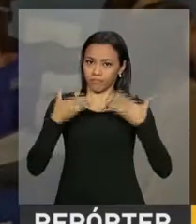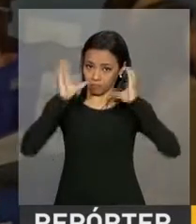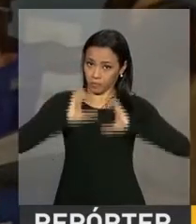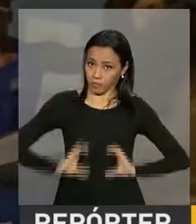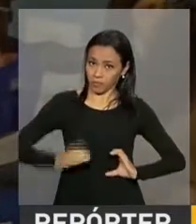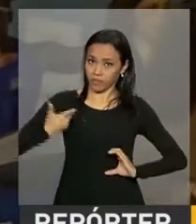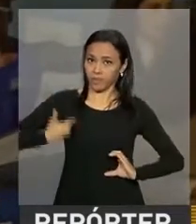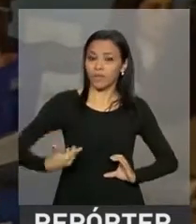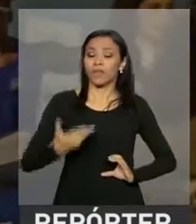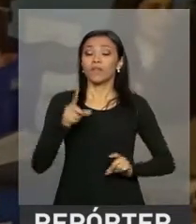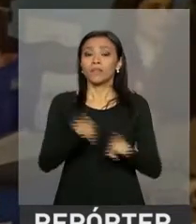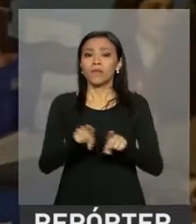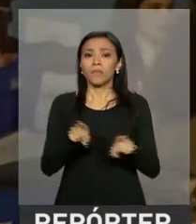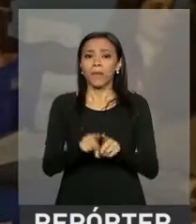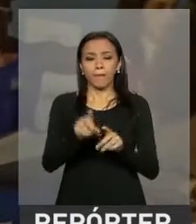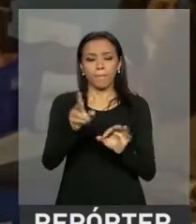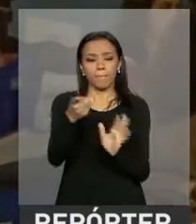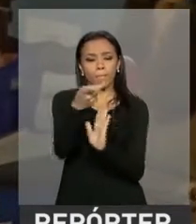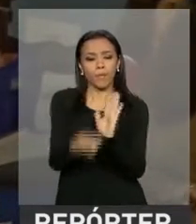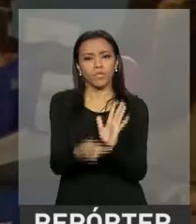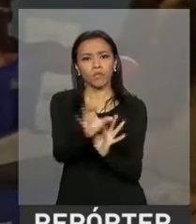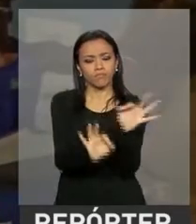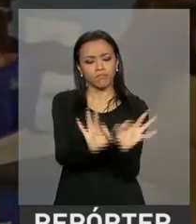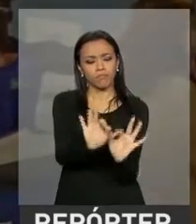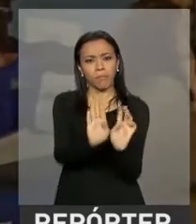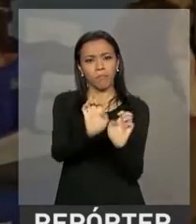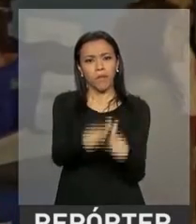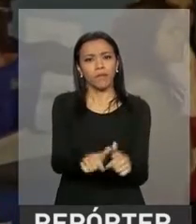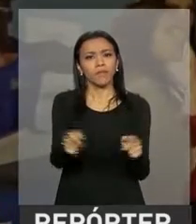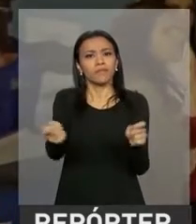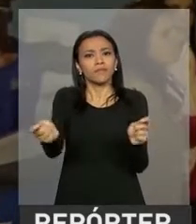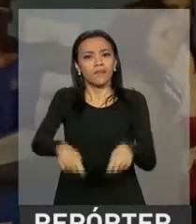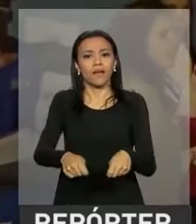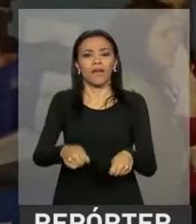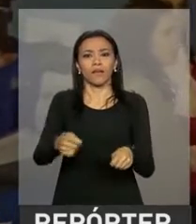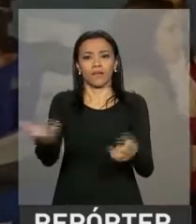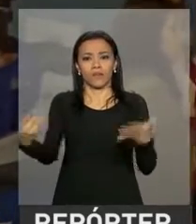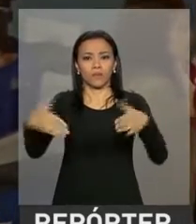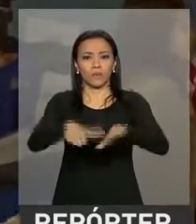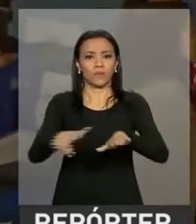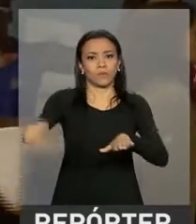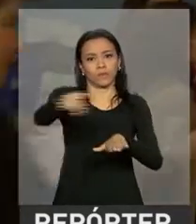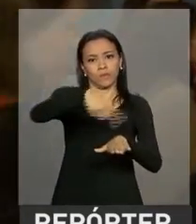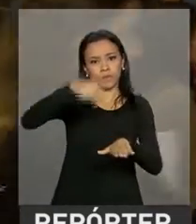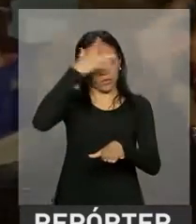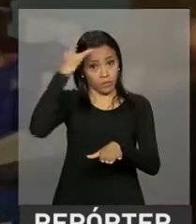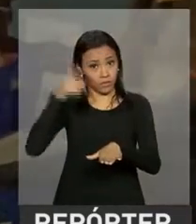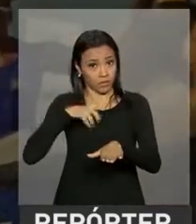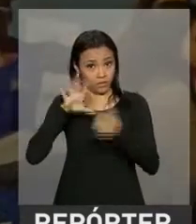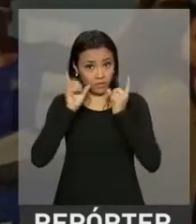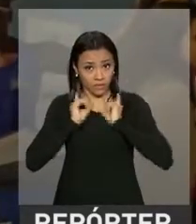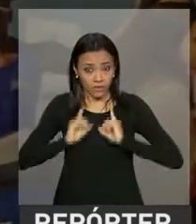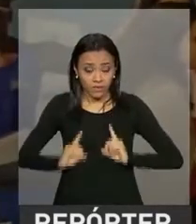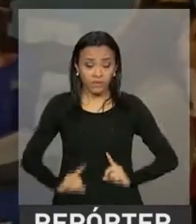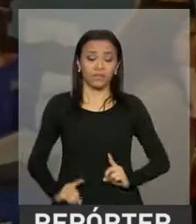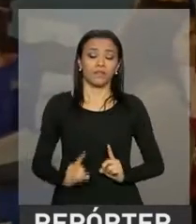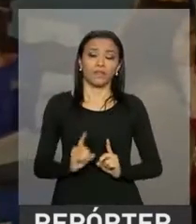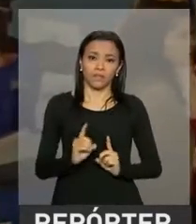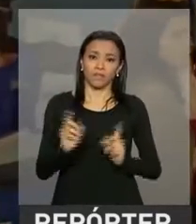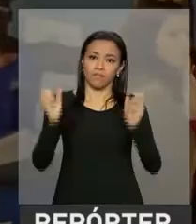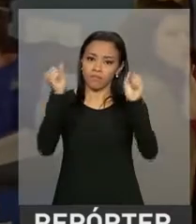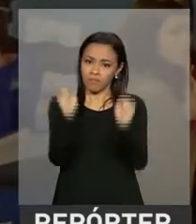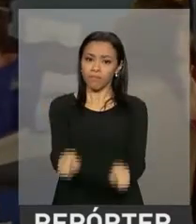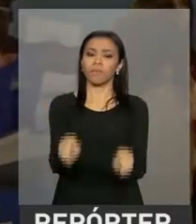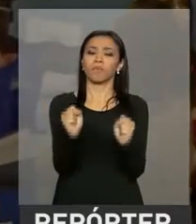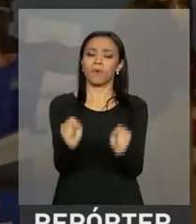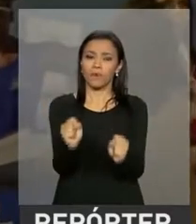com projetos bem feitos, é possível fazer com que as pessoas com portadoras de deficiência podem